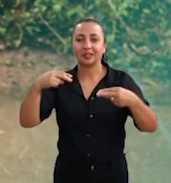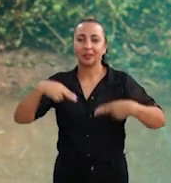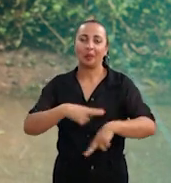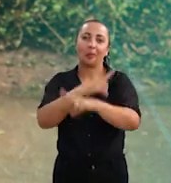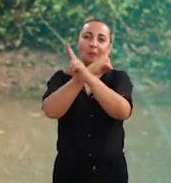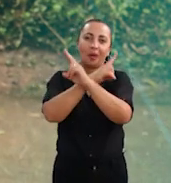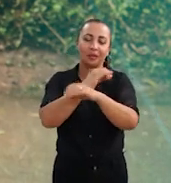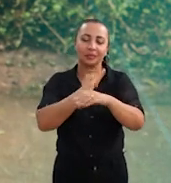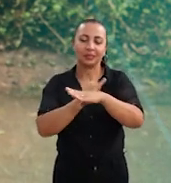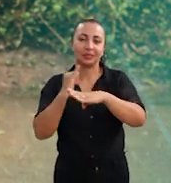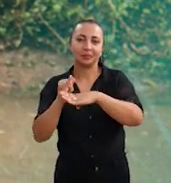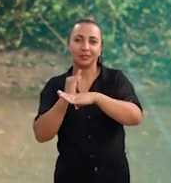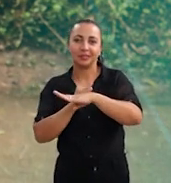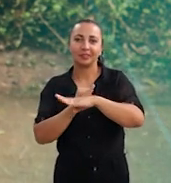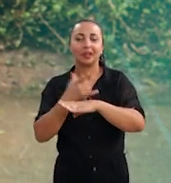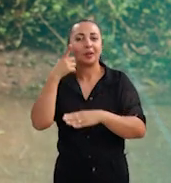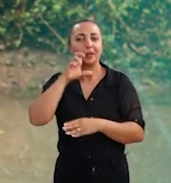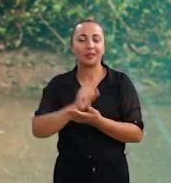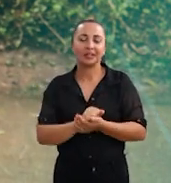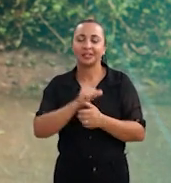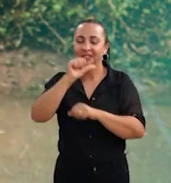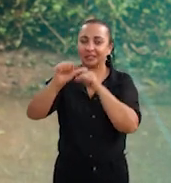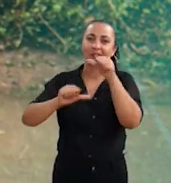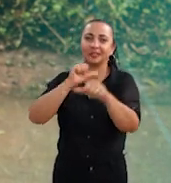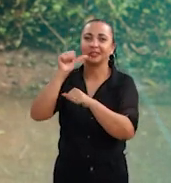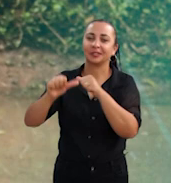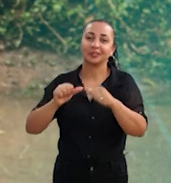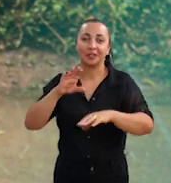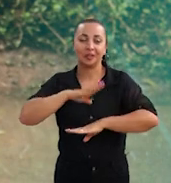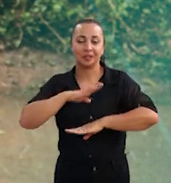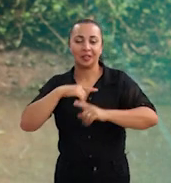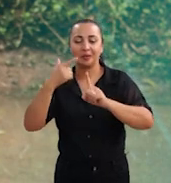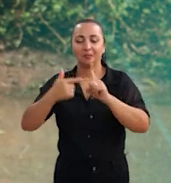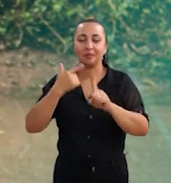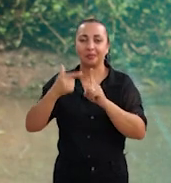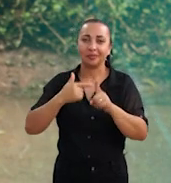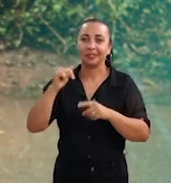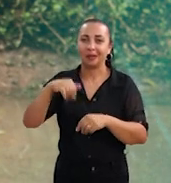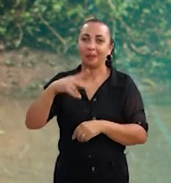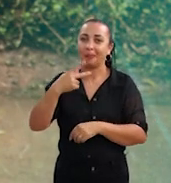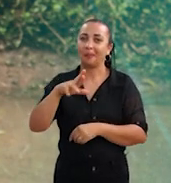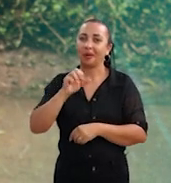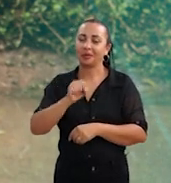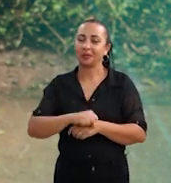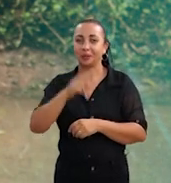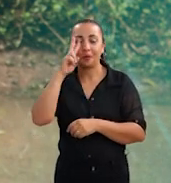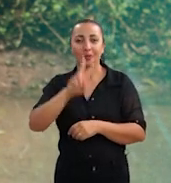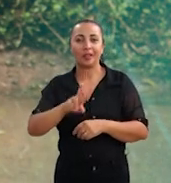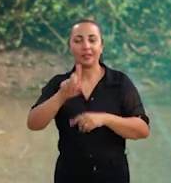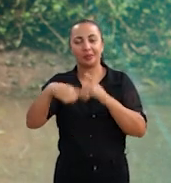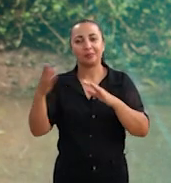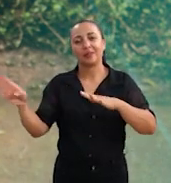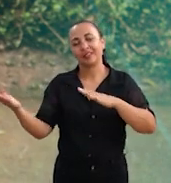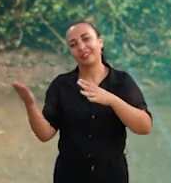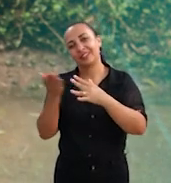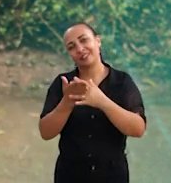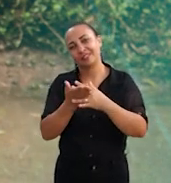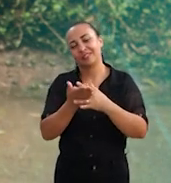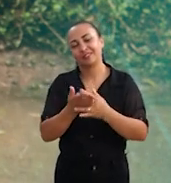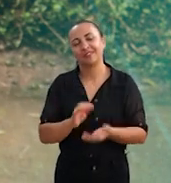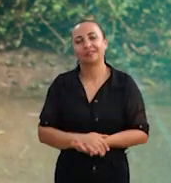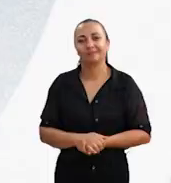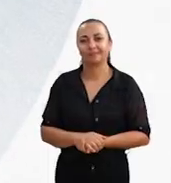Sudoeste da Bahia, em Itapetinga, conseguiram desenvolver uma forma de produção desse presunto. Vale a pena conferir, é logo depois do